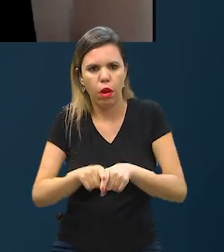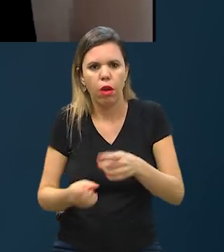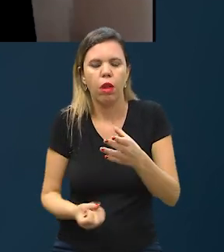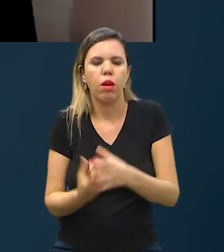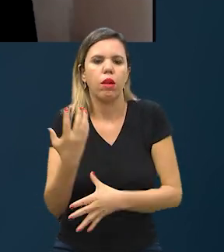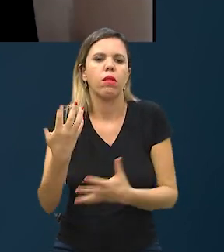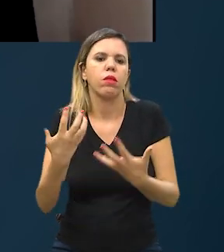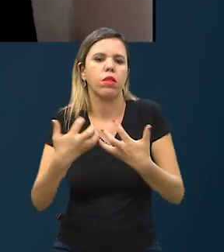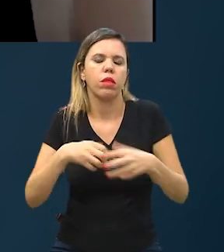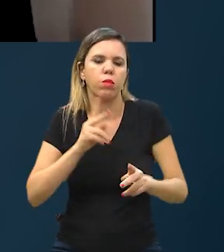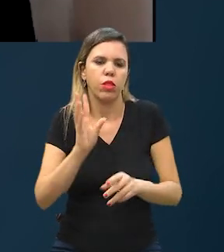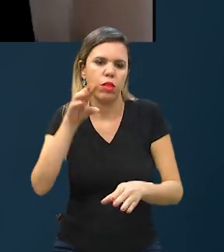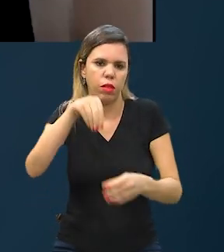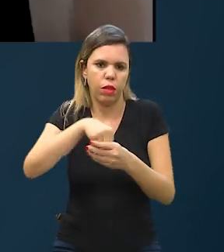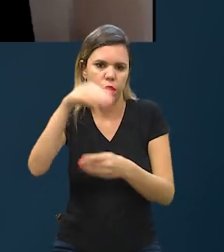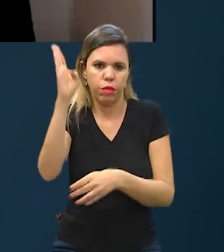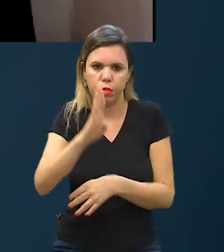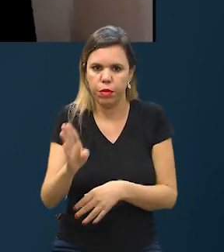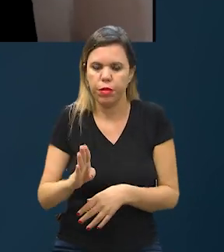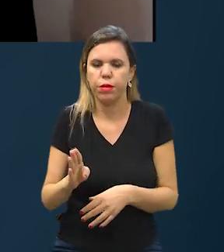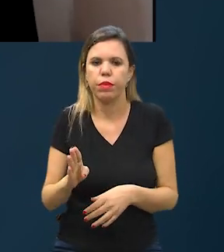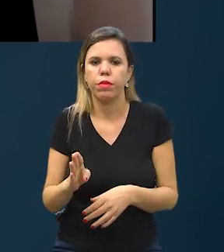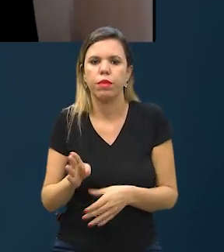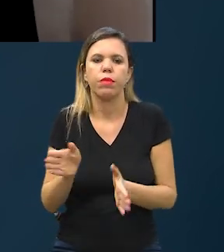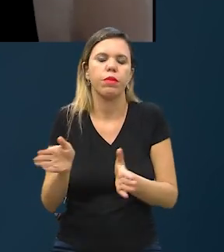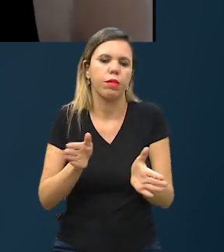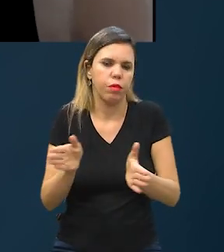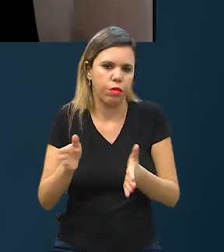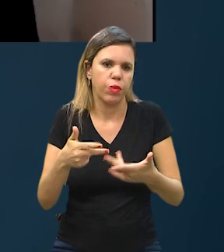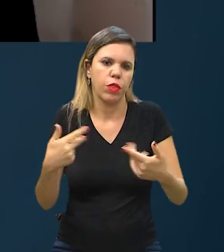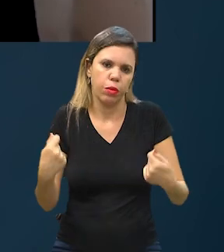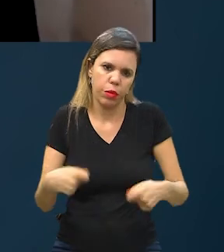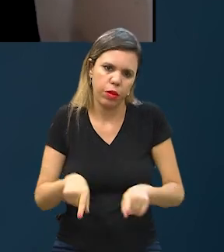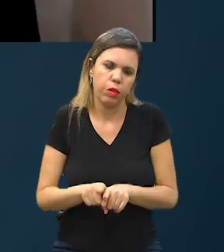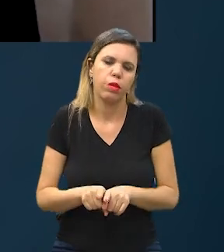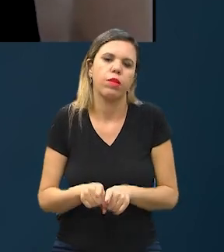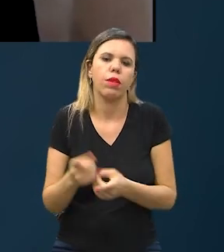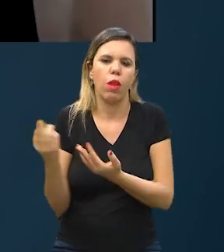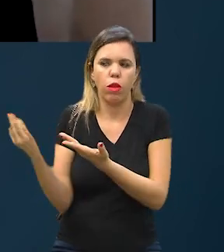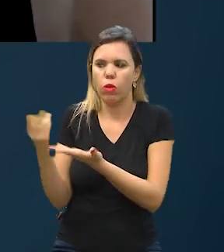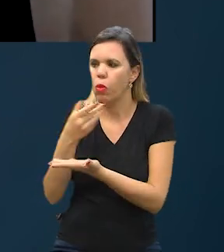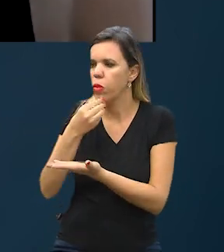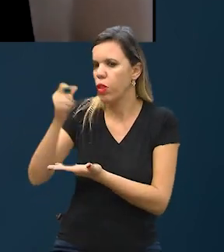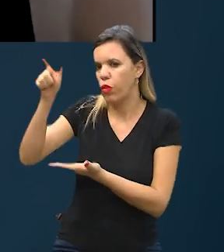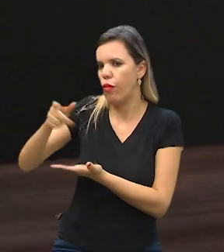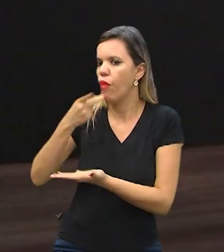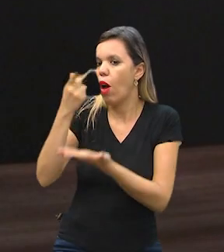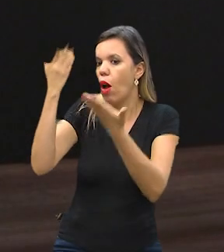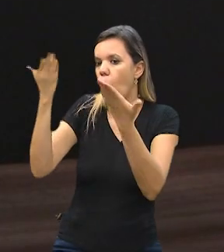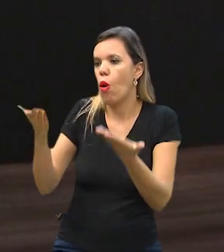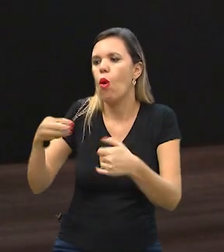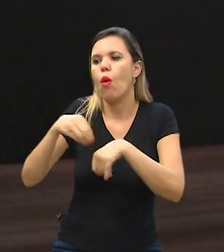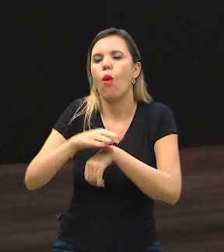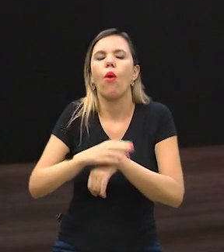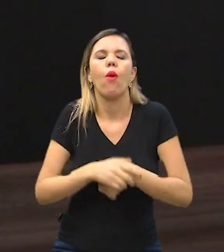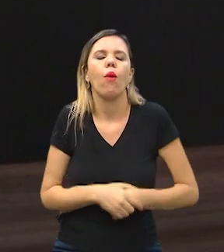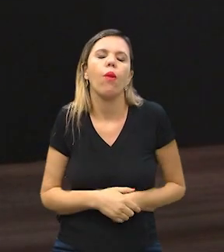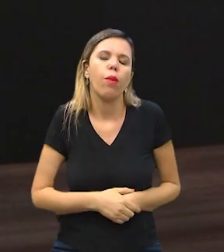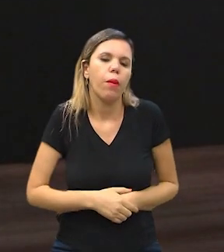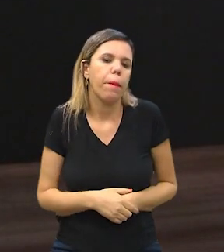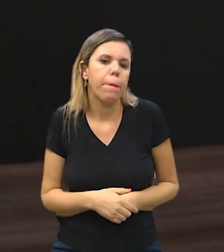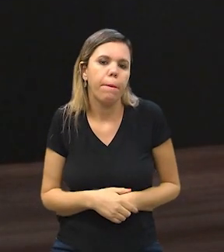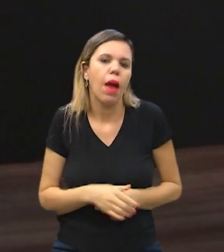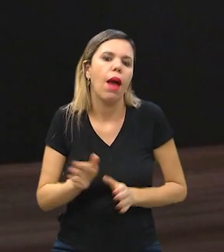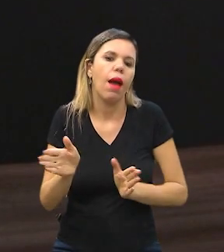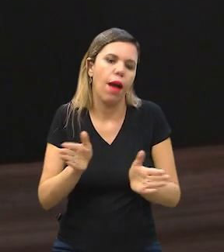à racialidade dentro do Brasil, questões de acessibilidade, como o Jeff trouxe, né? Então,